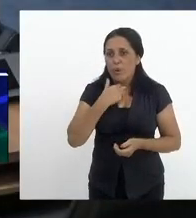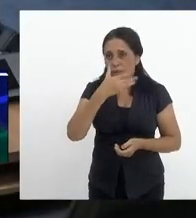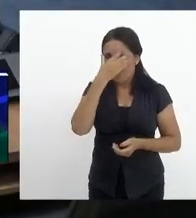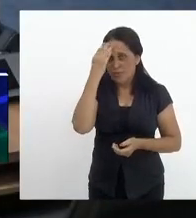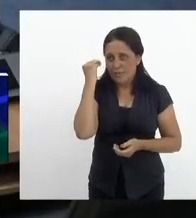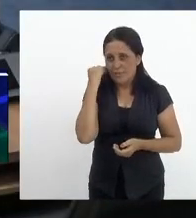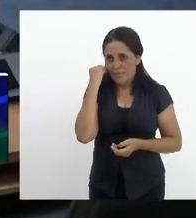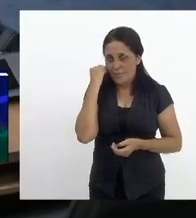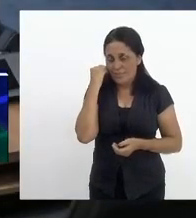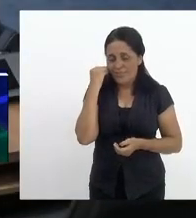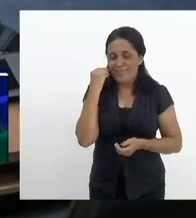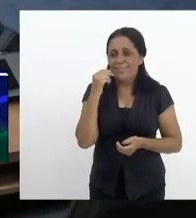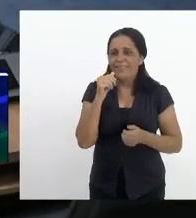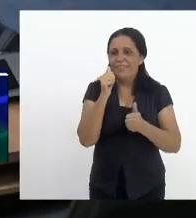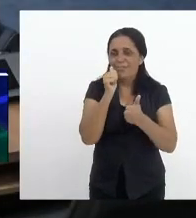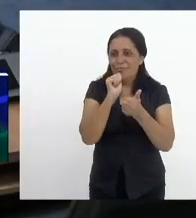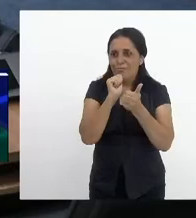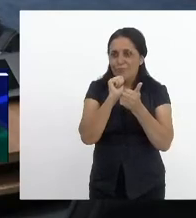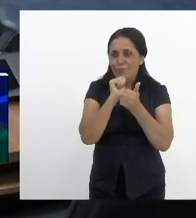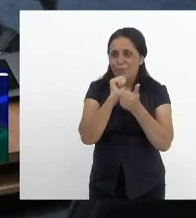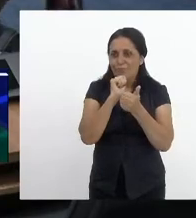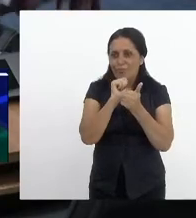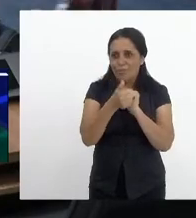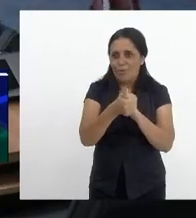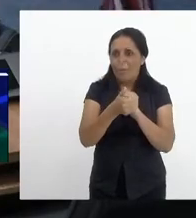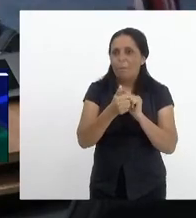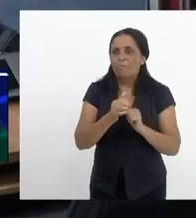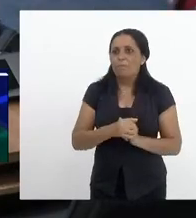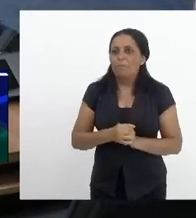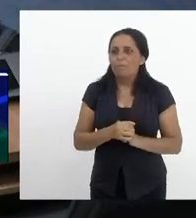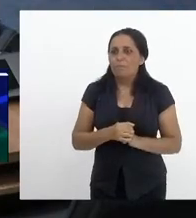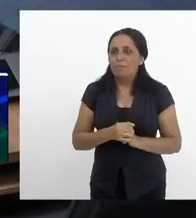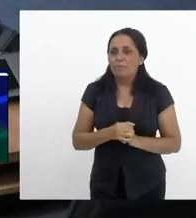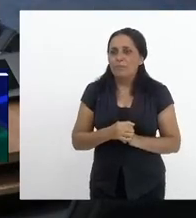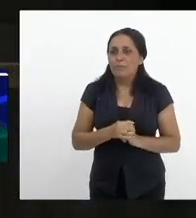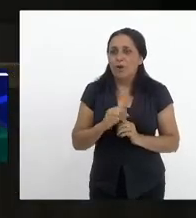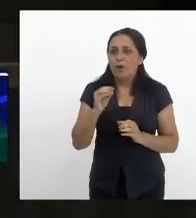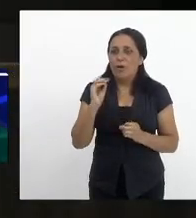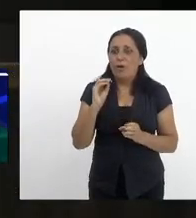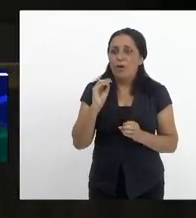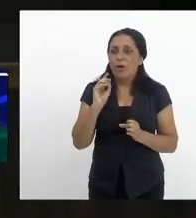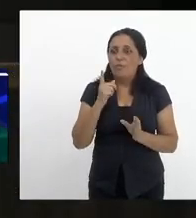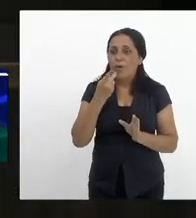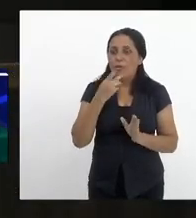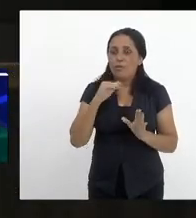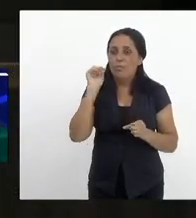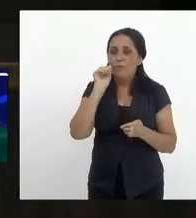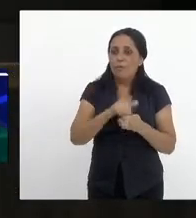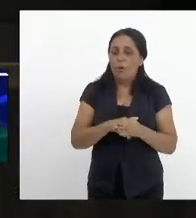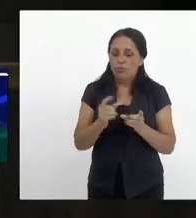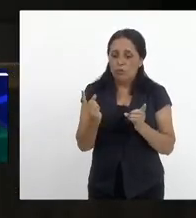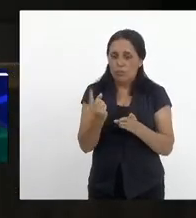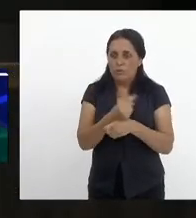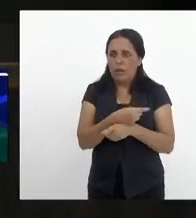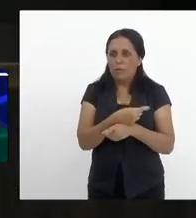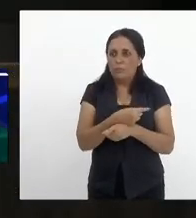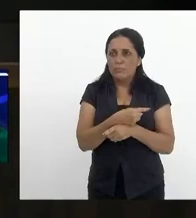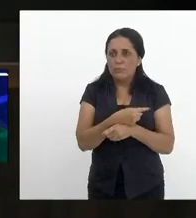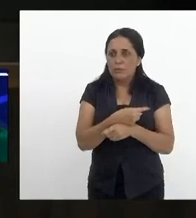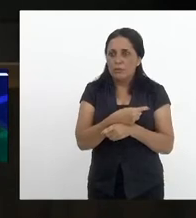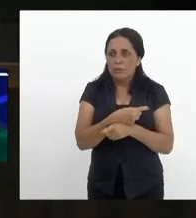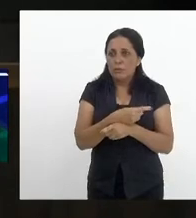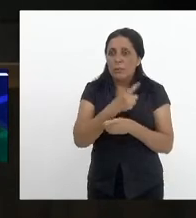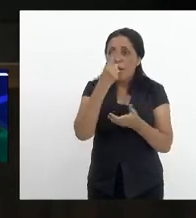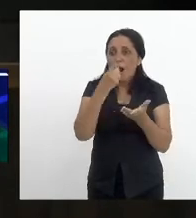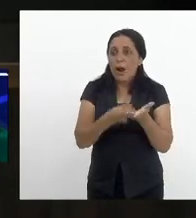hein? Presidente. Então. Boa tarde. Só um segundo. Só registrar meu voto contrário. Parlamentares. Ouviu, Luiz?